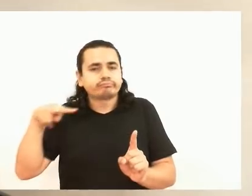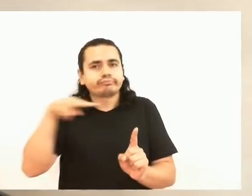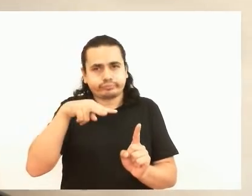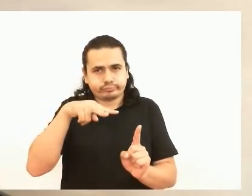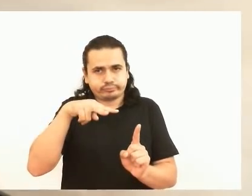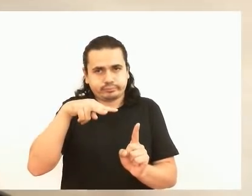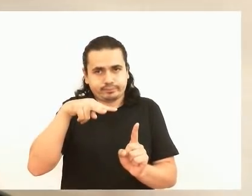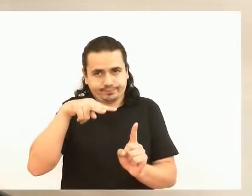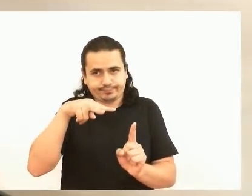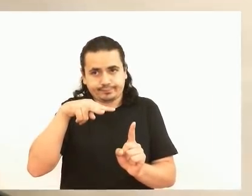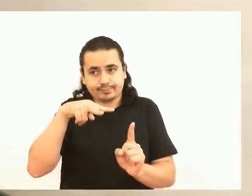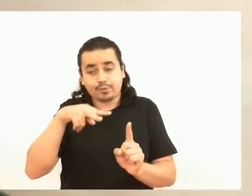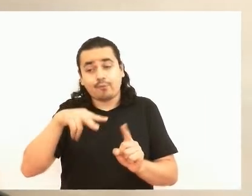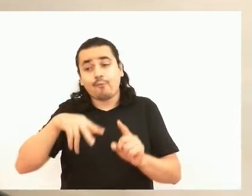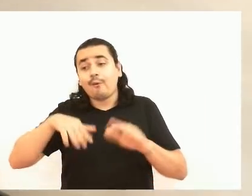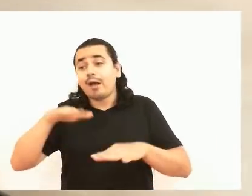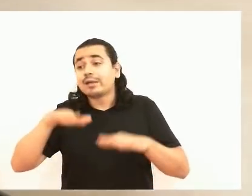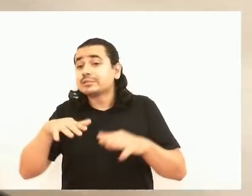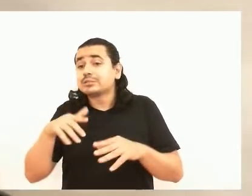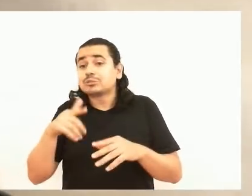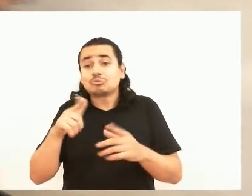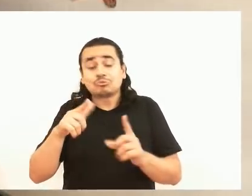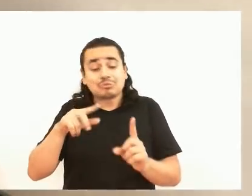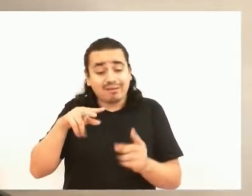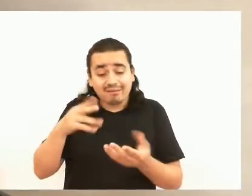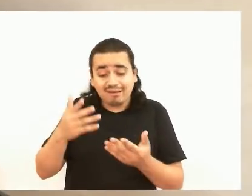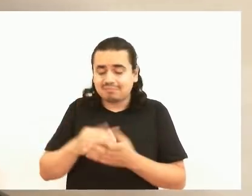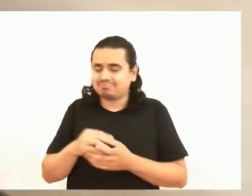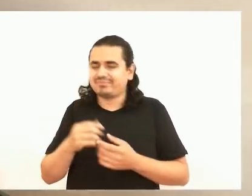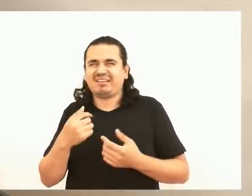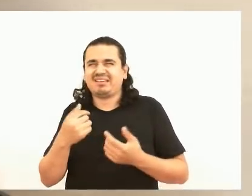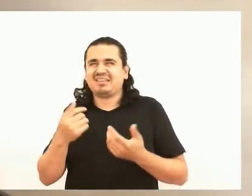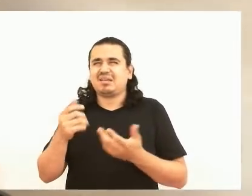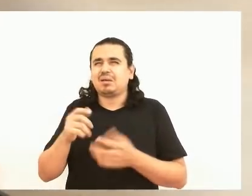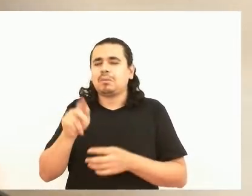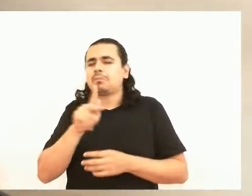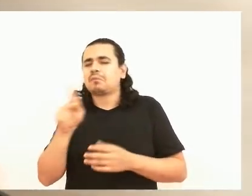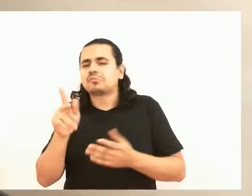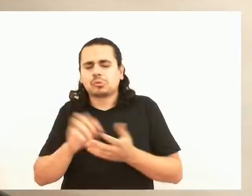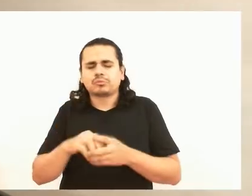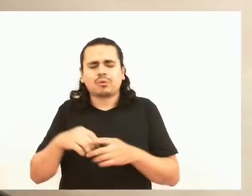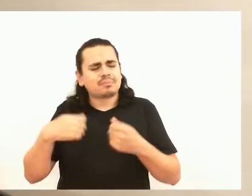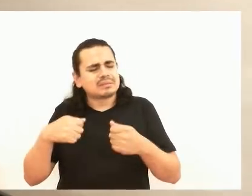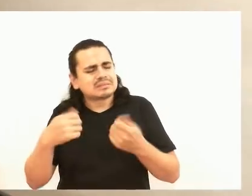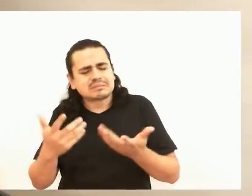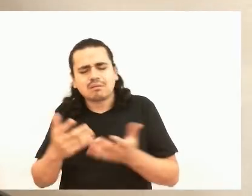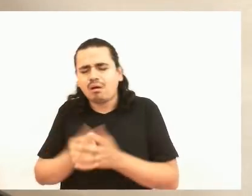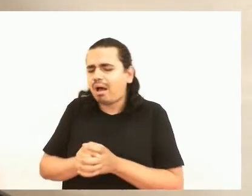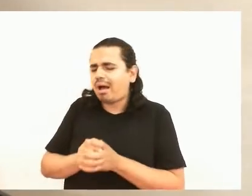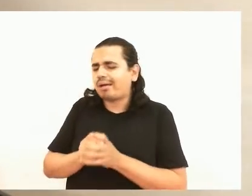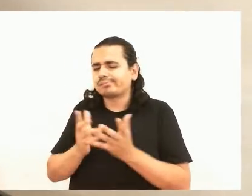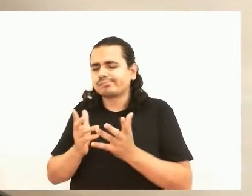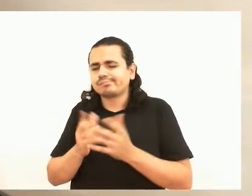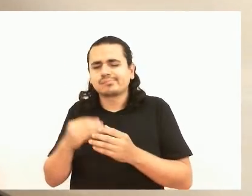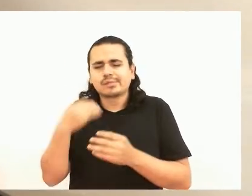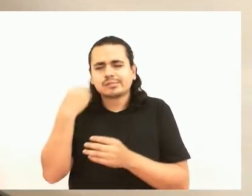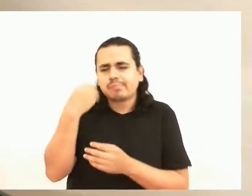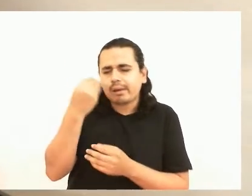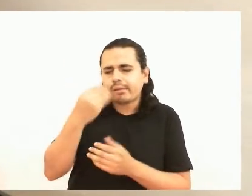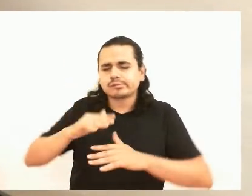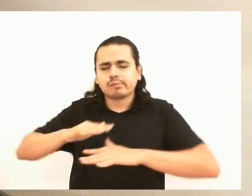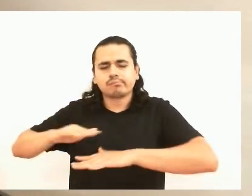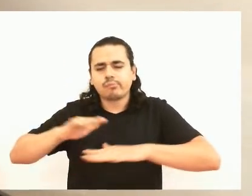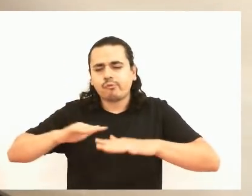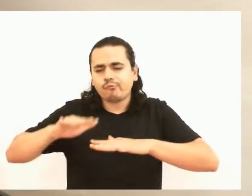então muitas vezes ele não quebre pro a vamos lá todo mundo aqui nós todos pra ele uma experiência de